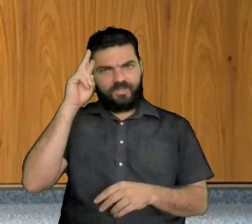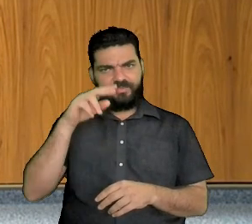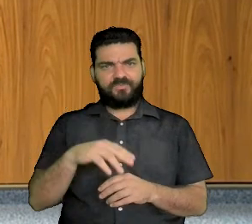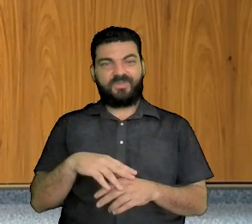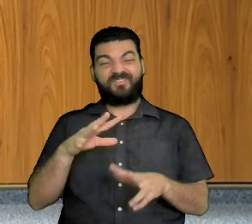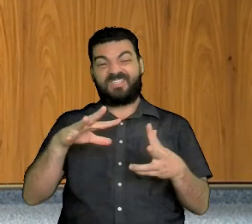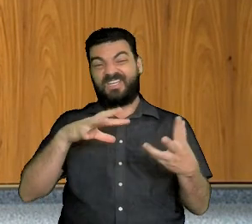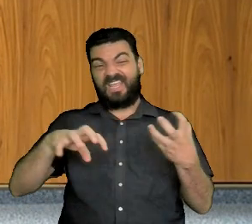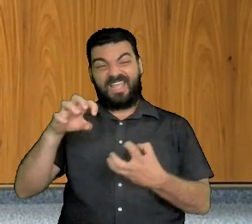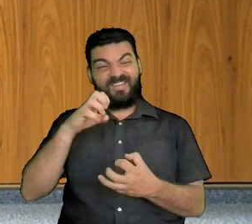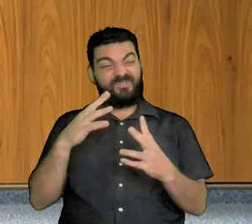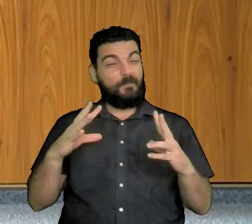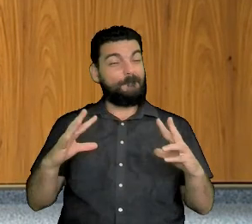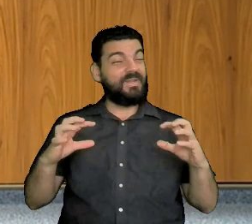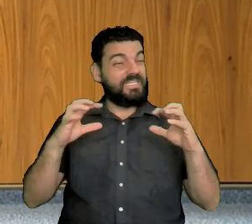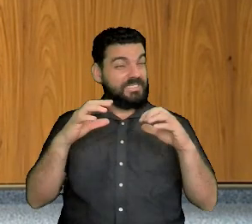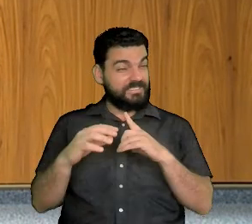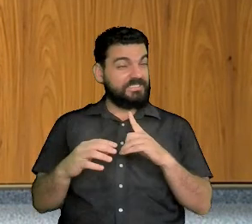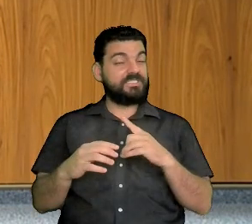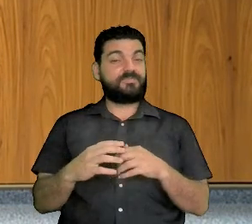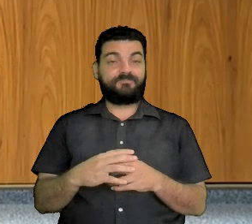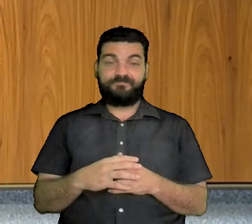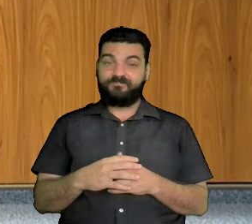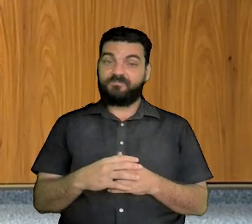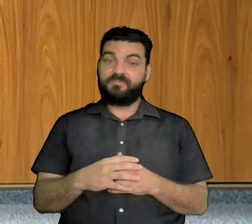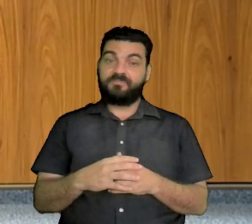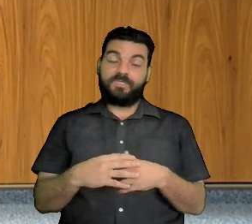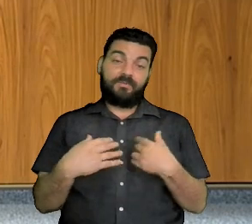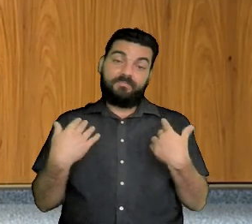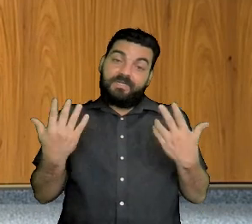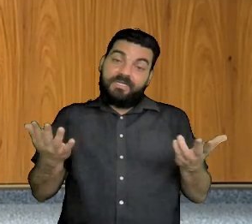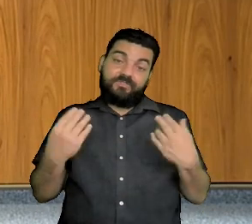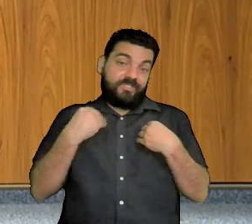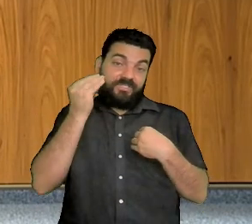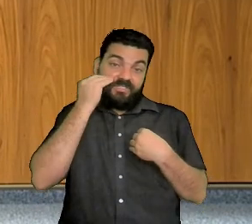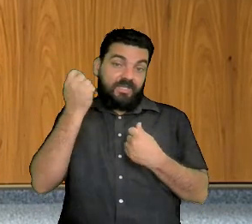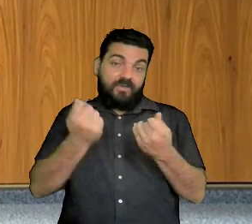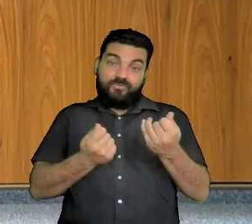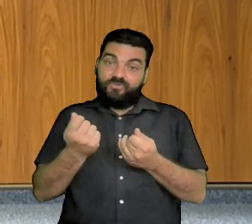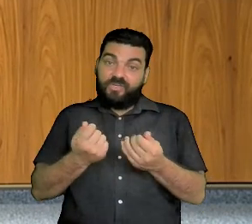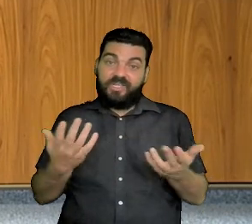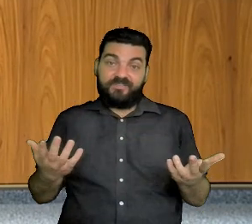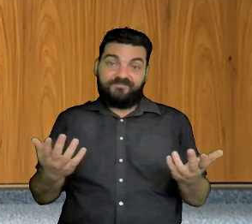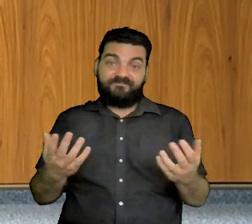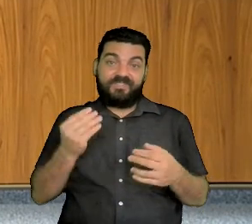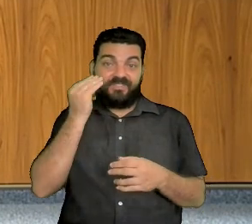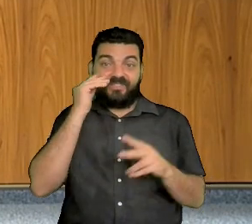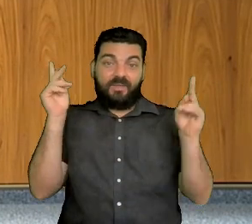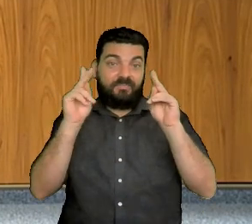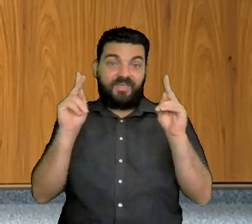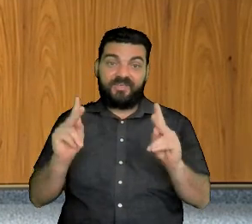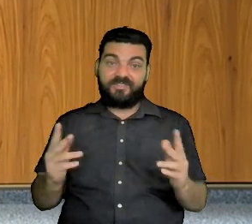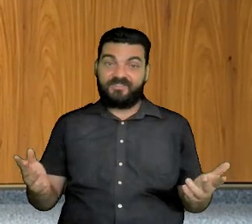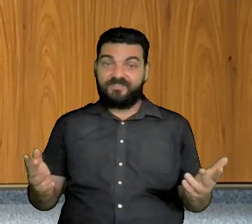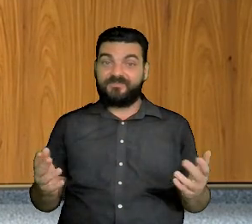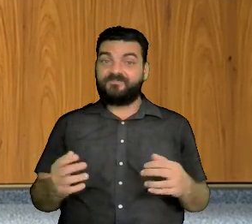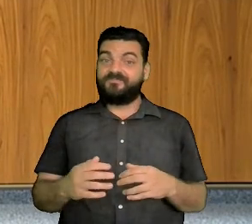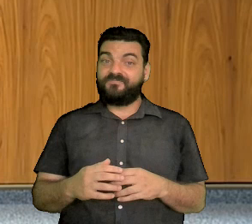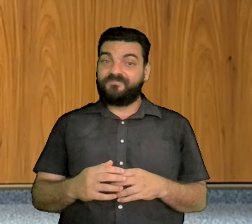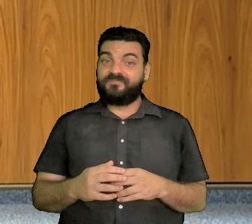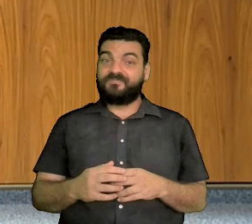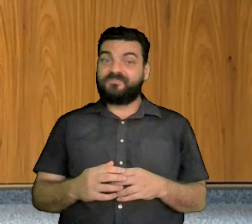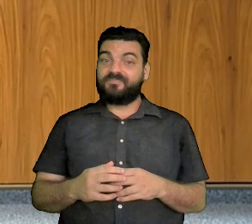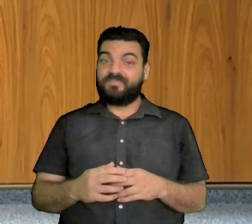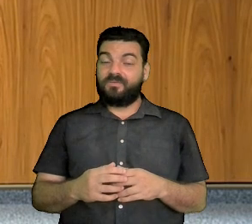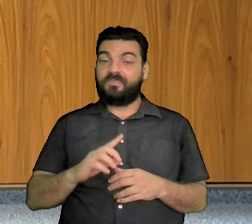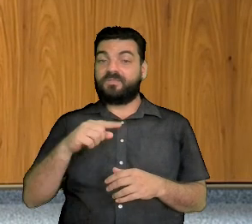da JUF, as nossas dificuldades, né? Greves, etc. Eu não Enfim. disse não. E a gente tinha que conciliar tudo aquilo,